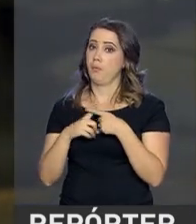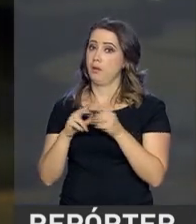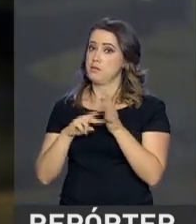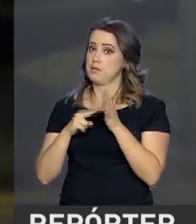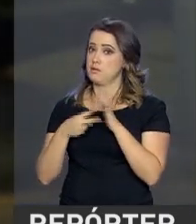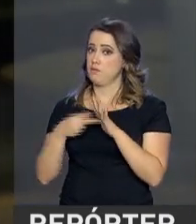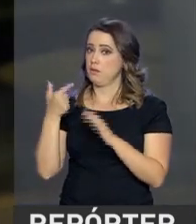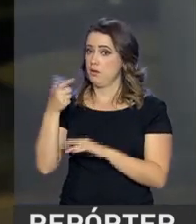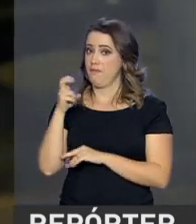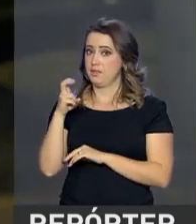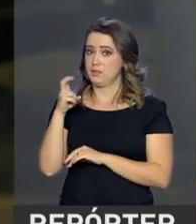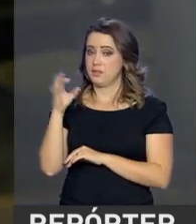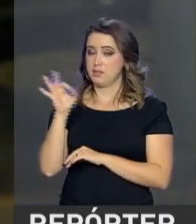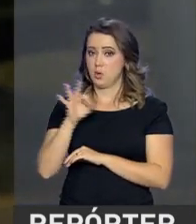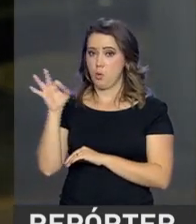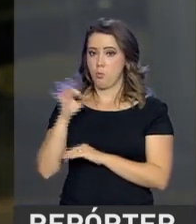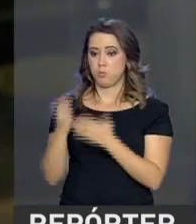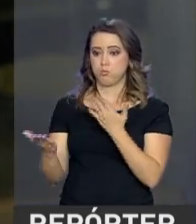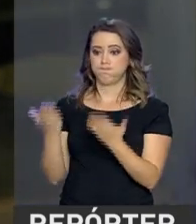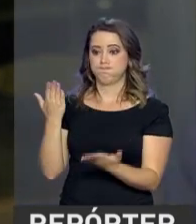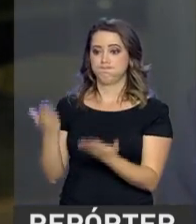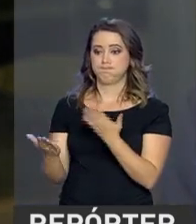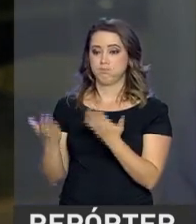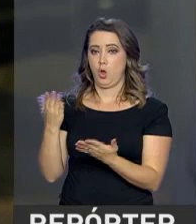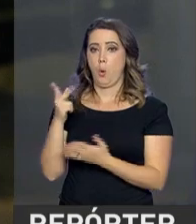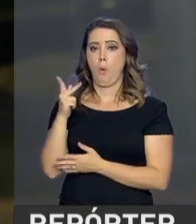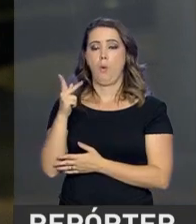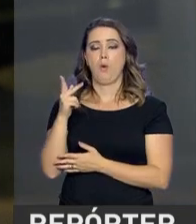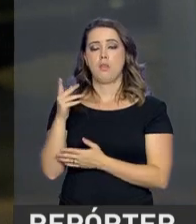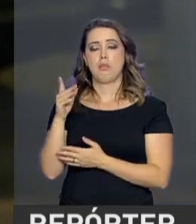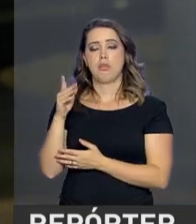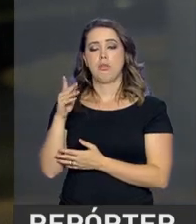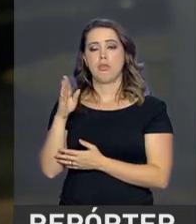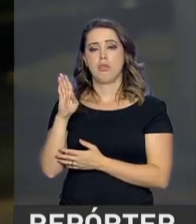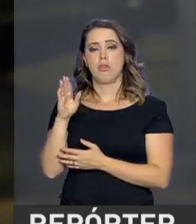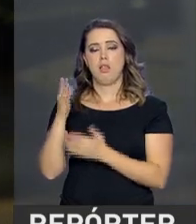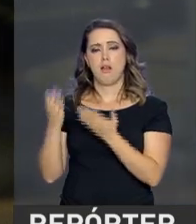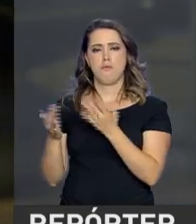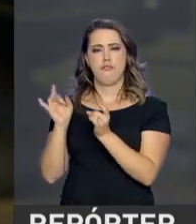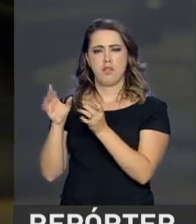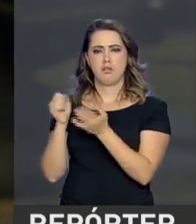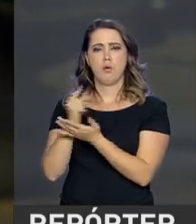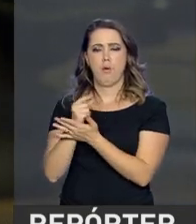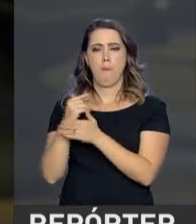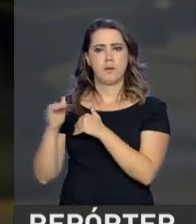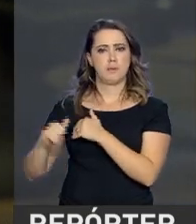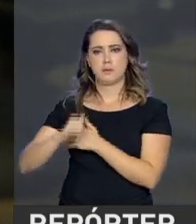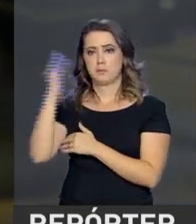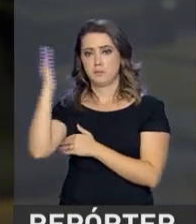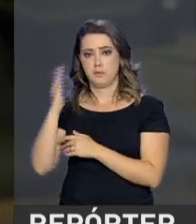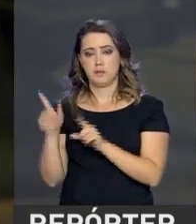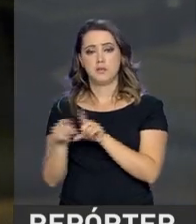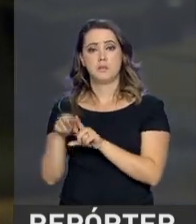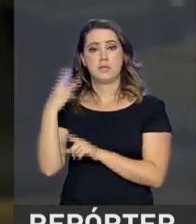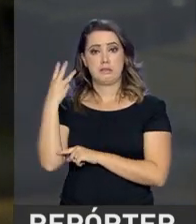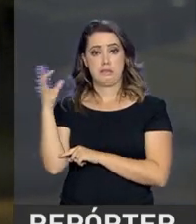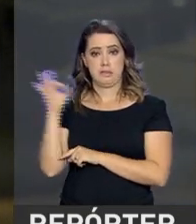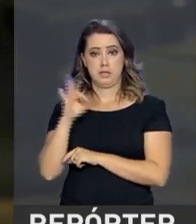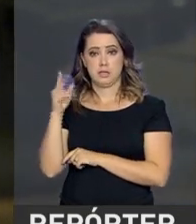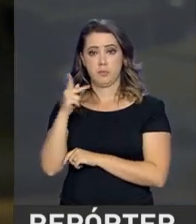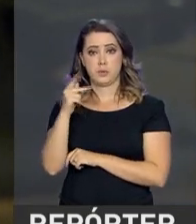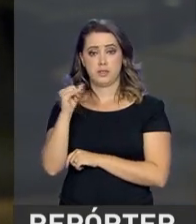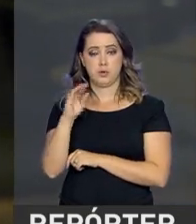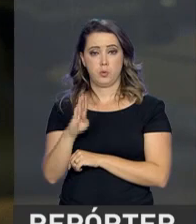25% da balança comercial se não por que responde por mais de 4.300 do pib nacional e se não também porque é um